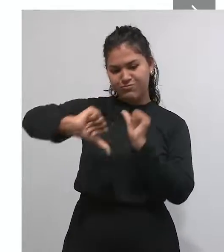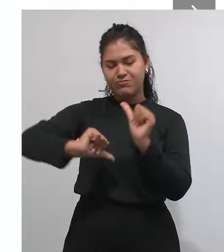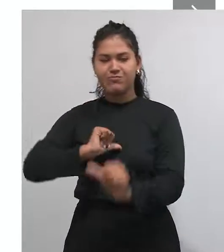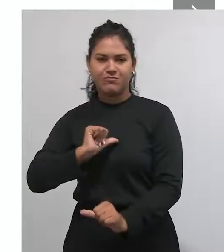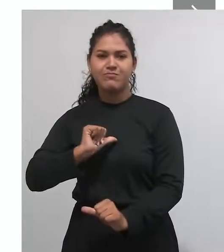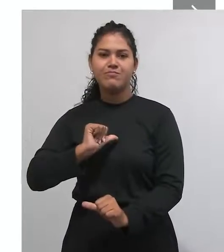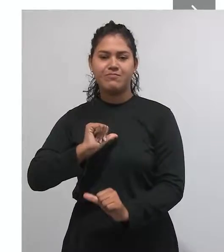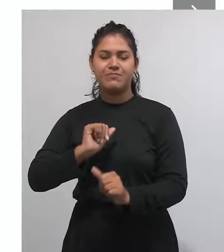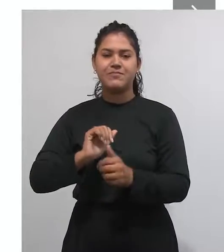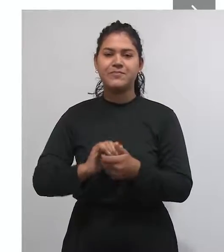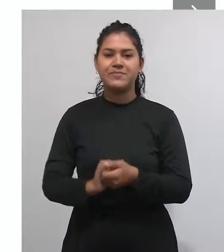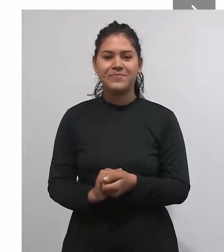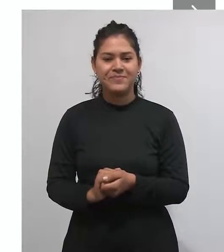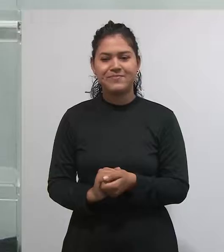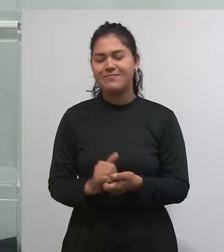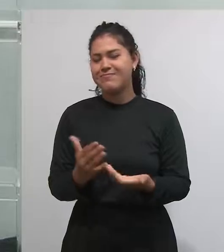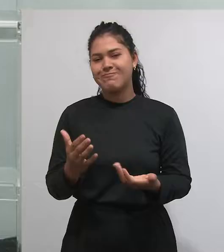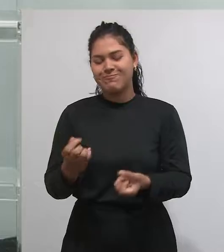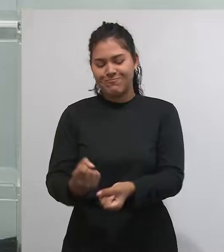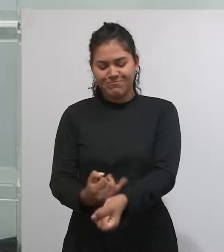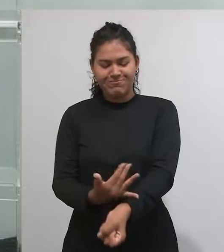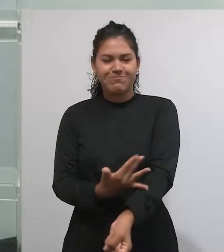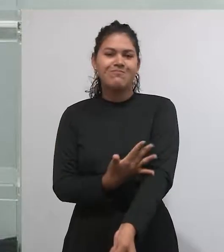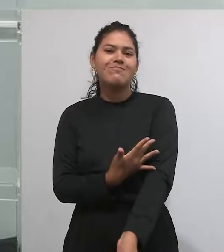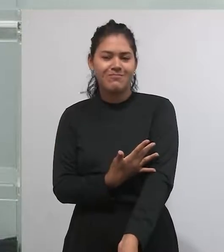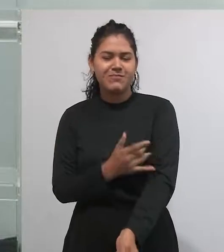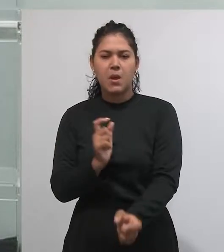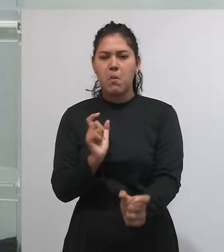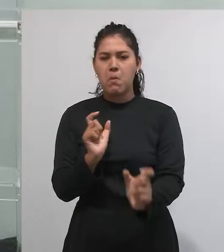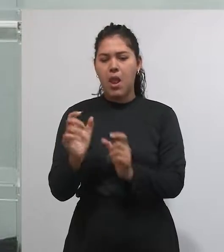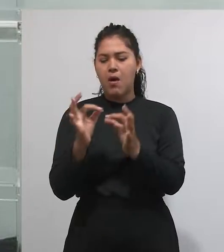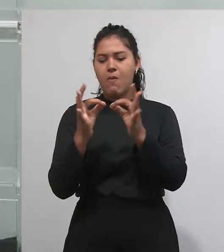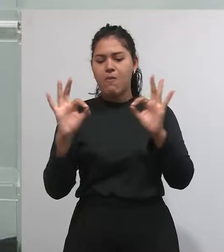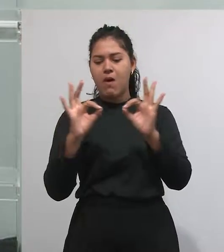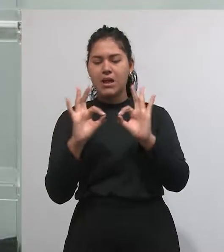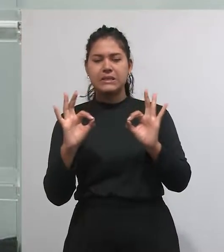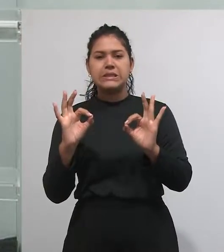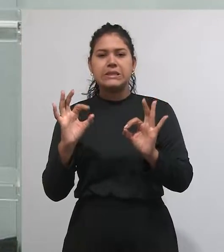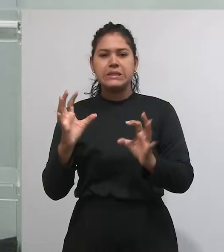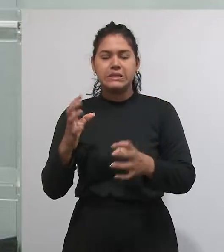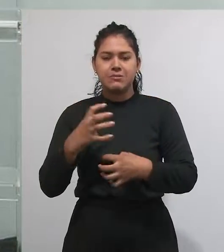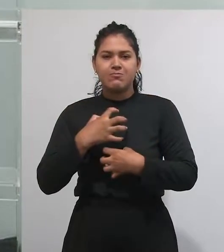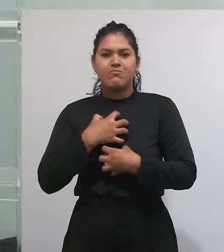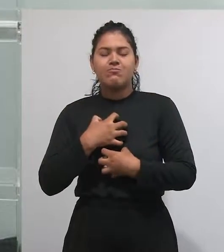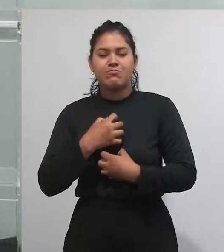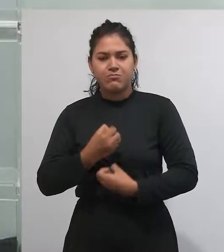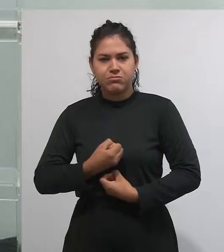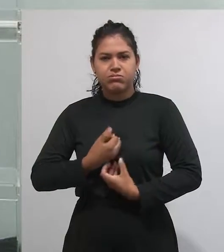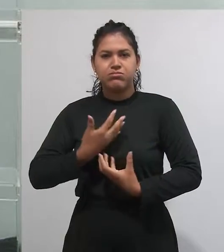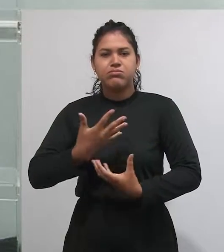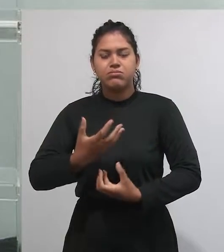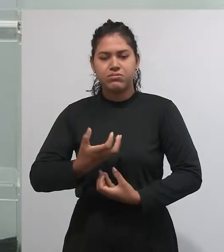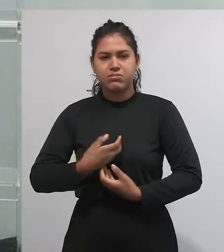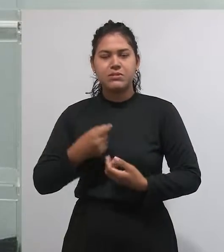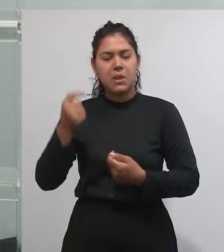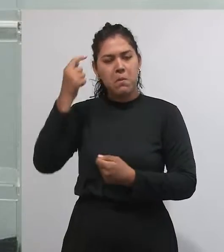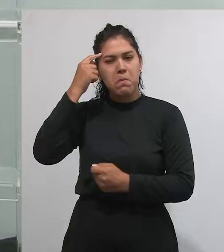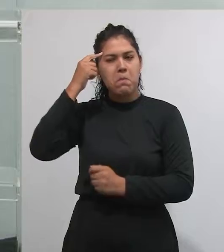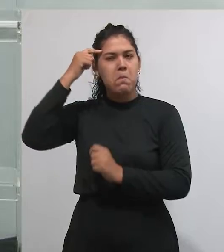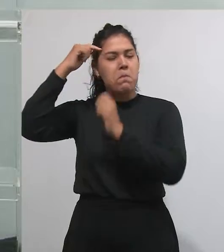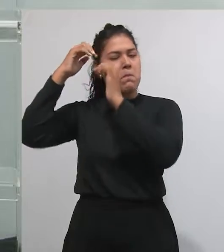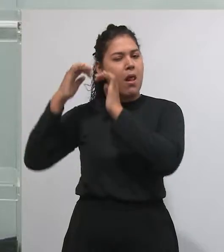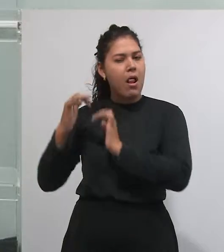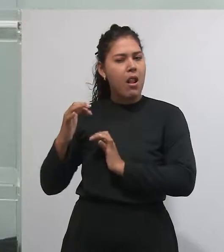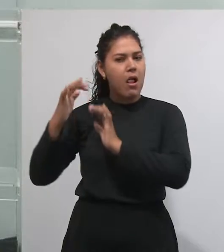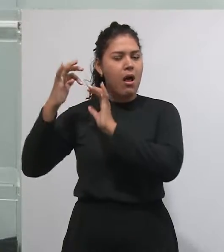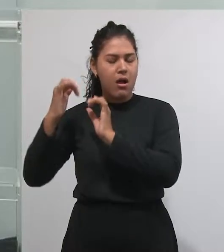transformação. Ai, gente, é muito emocionante, né? E essas palavras inspiram a alma, inspiram nossa prática,